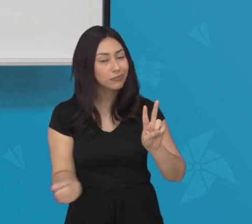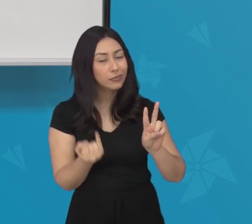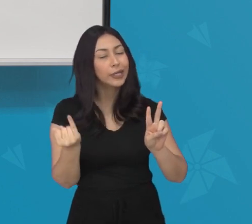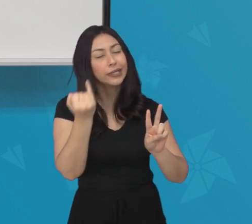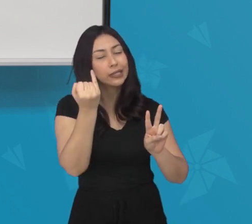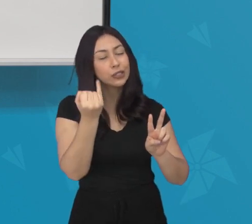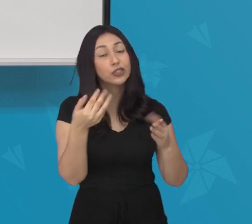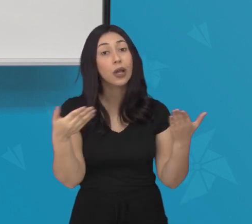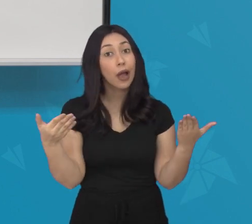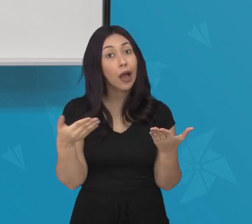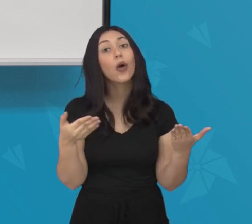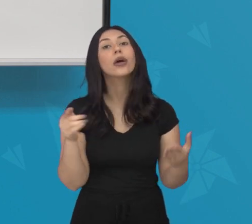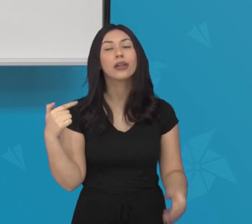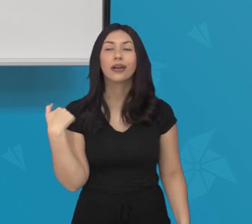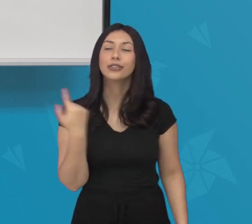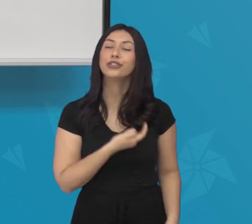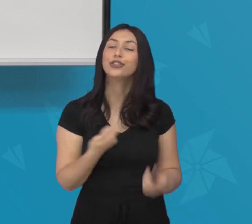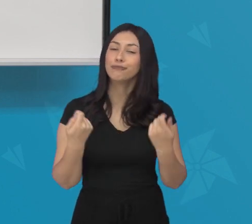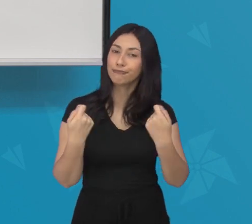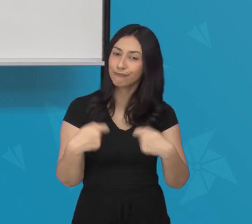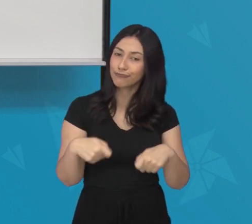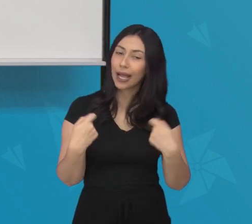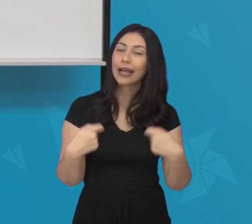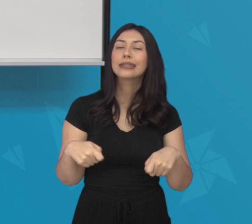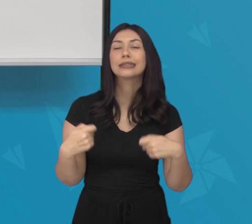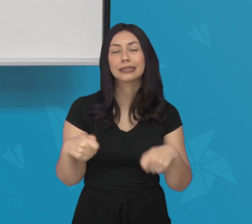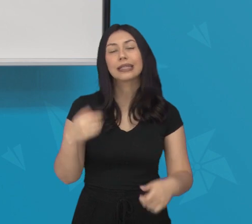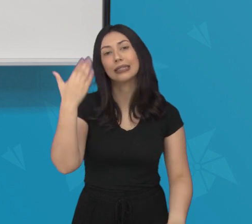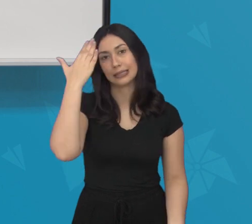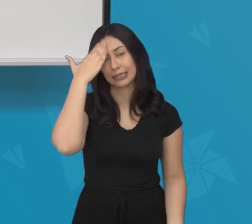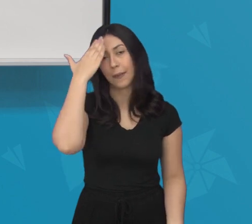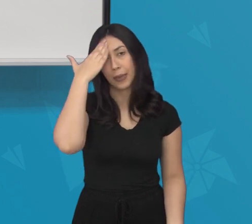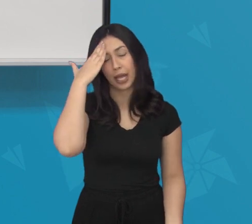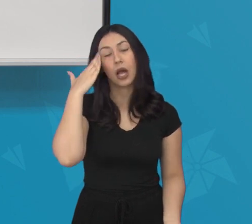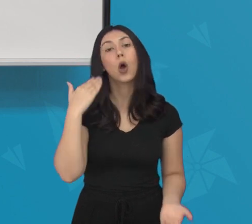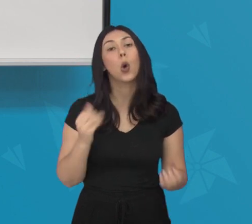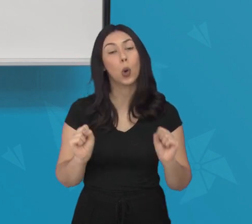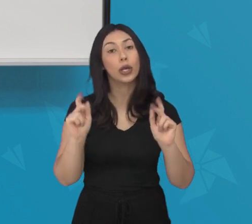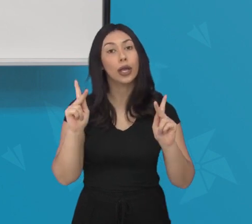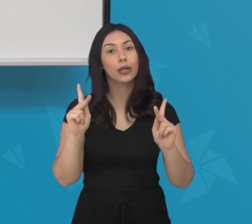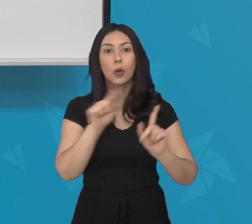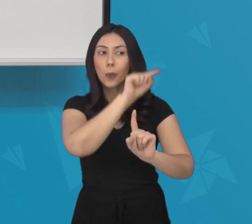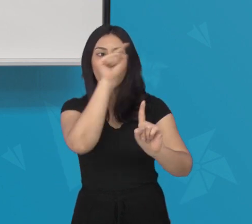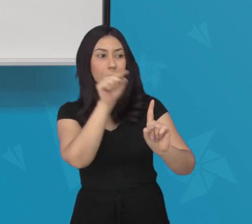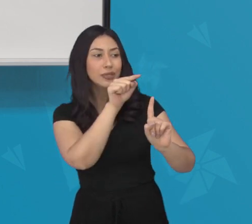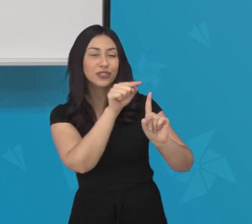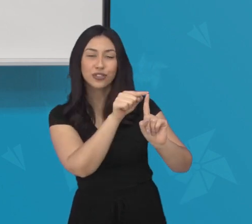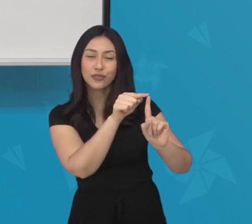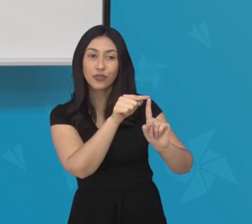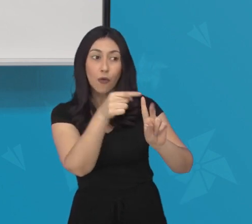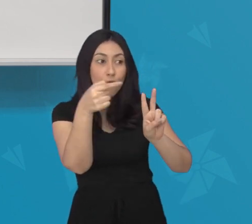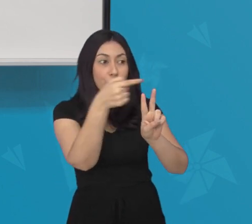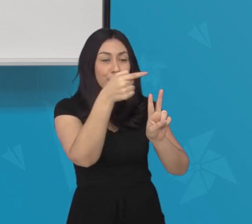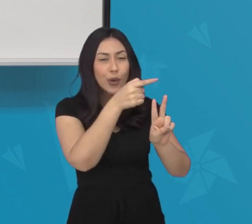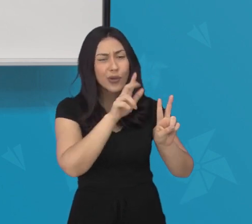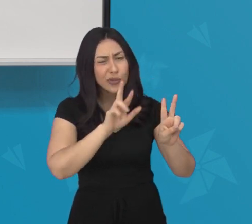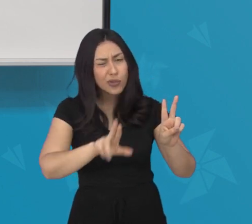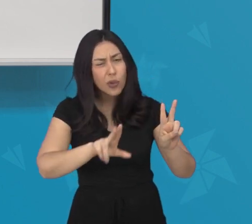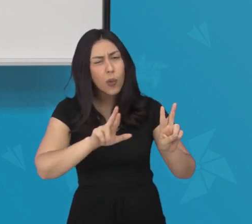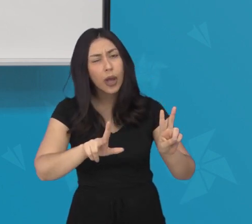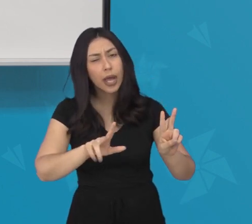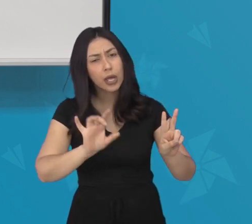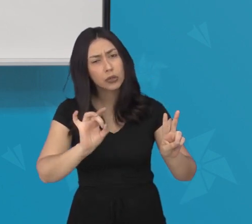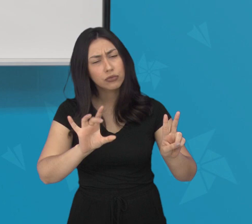agora somar, subtrair e decompor vetores, tá bom? Não é o objetivo da nossa aula, eu estou aqui fazendo uma